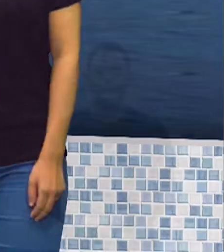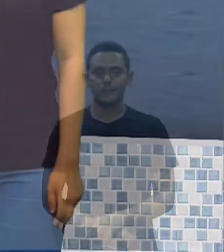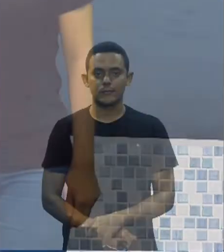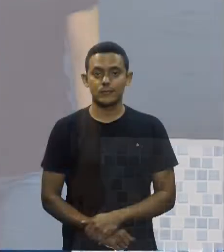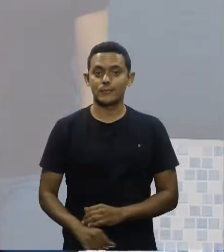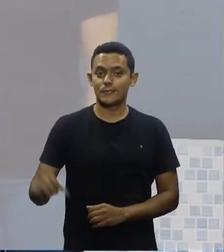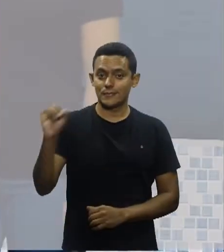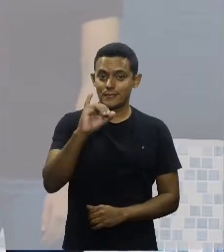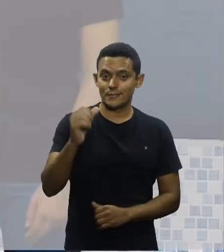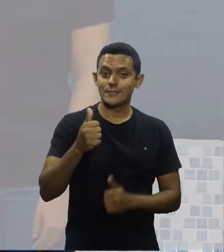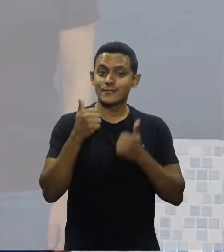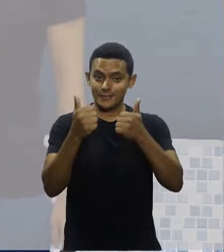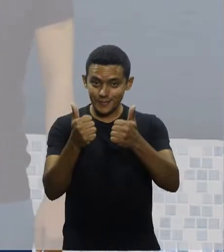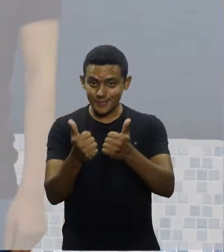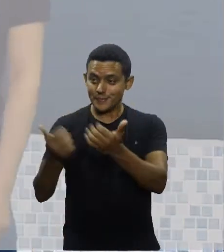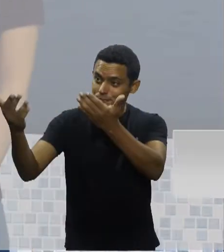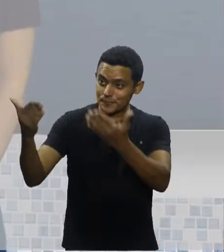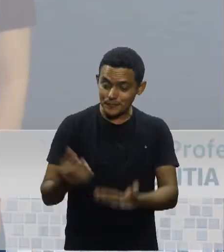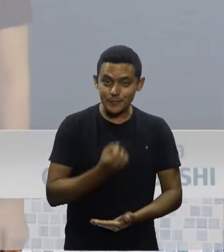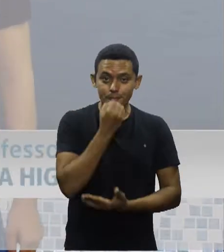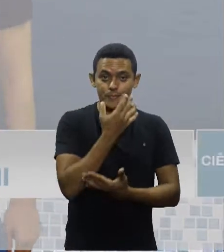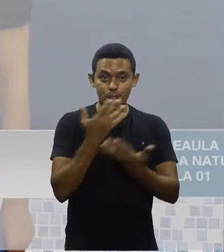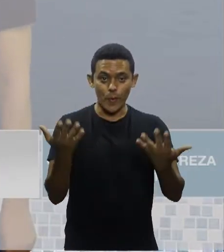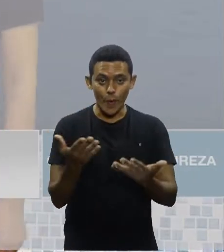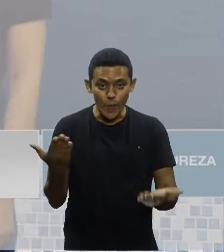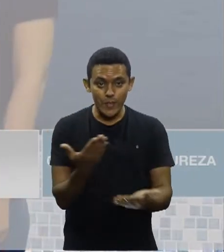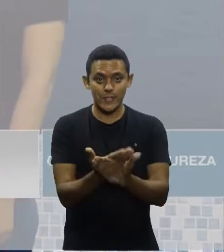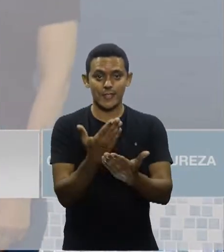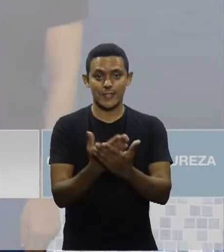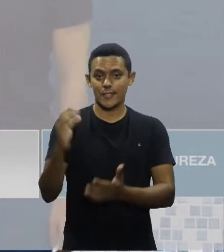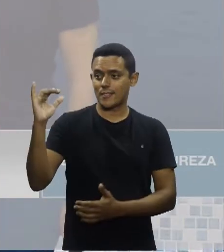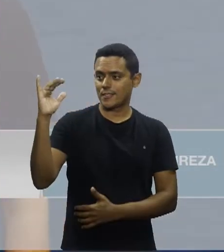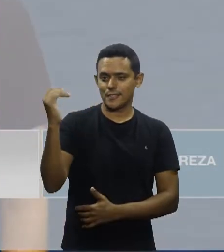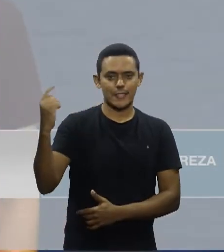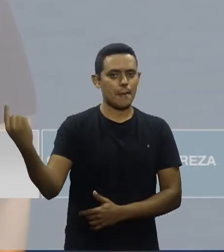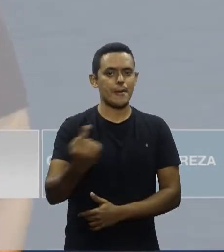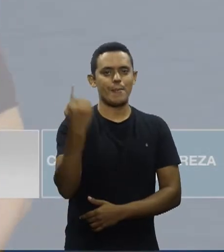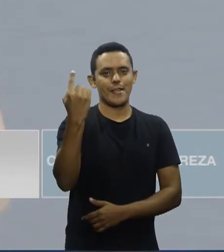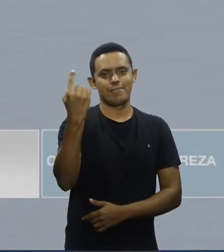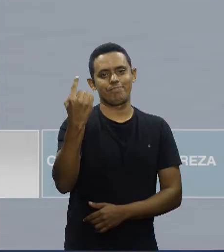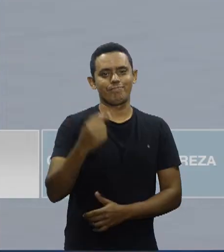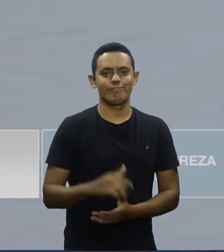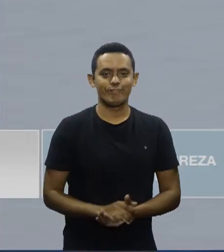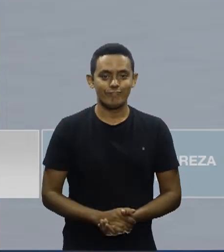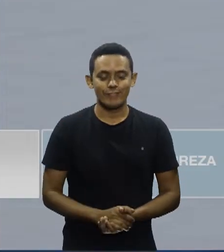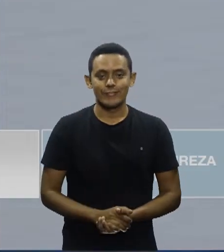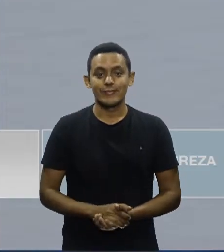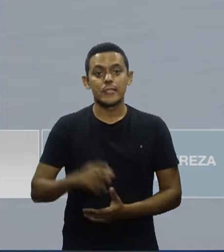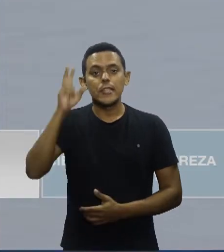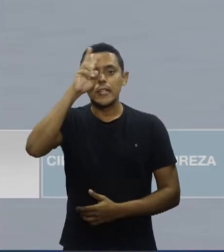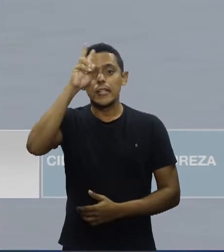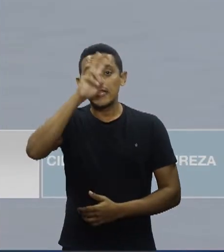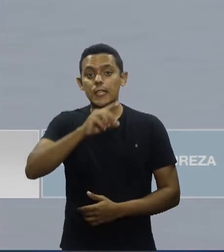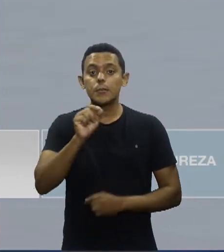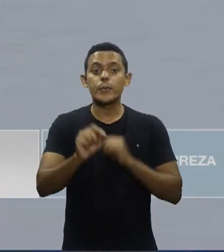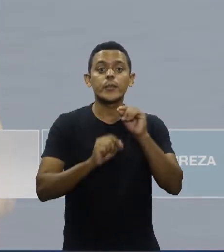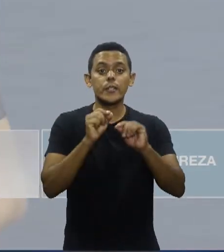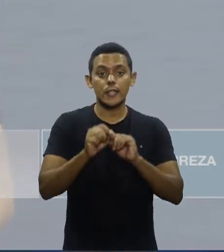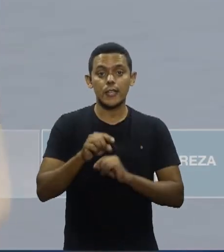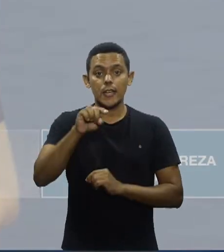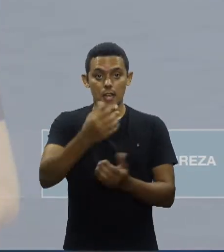Olá, sejam muito bem-vindos à nossa primeira aula de Ciência da Natureza. Lembramos que todas as nossas aulas